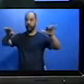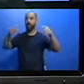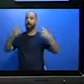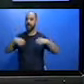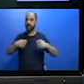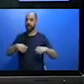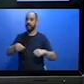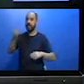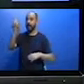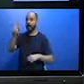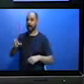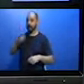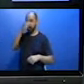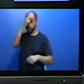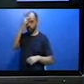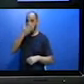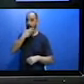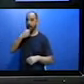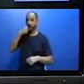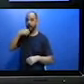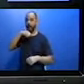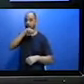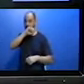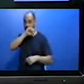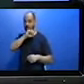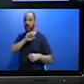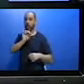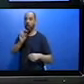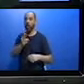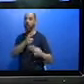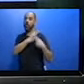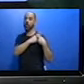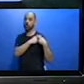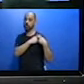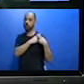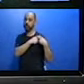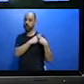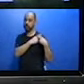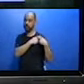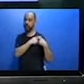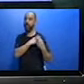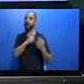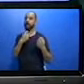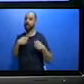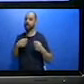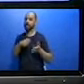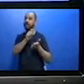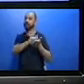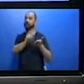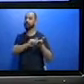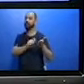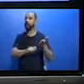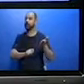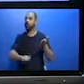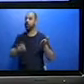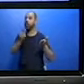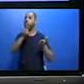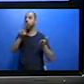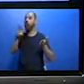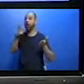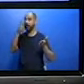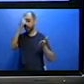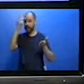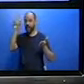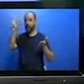responsável faça autorização nesse exemplo eu o nome do responsável